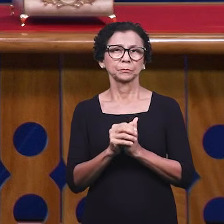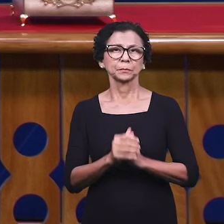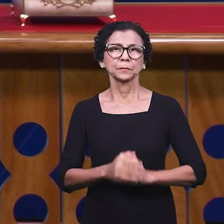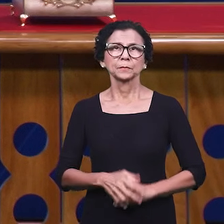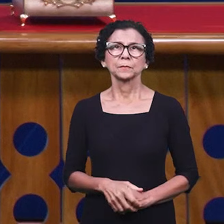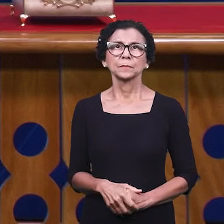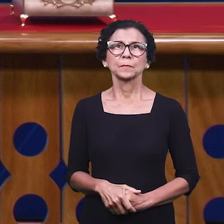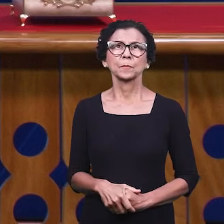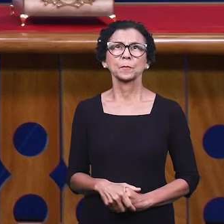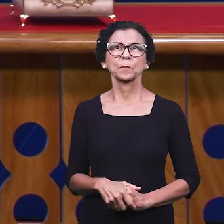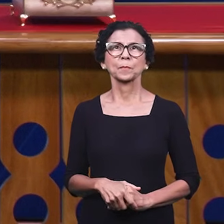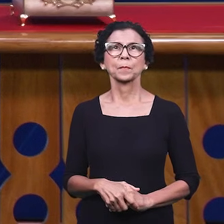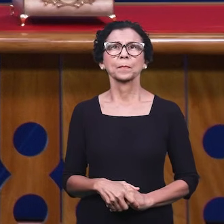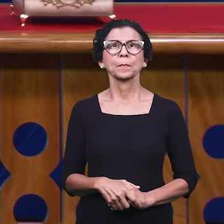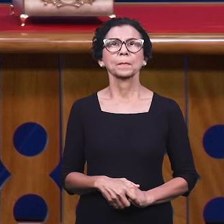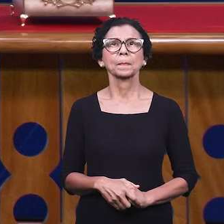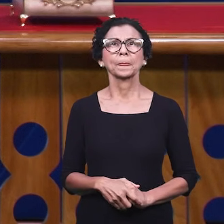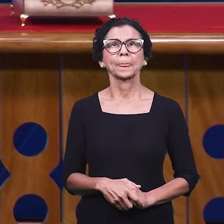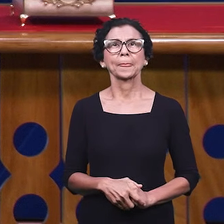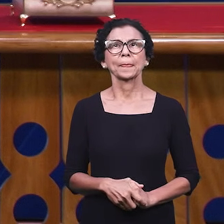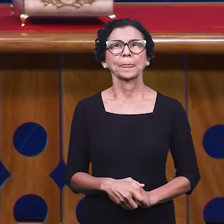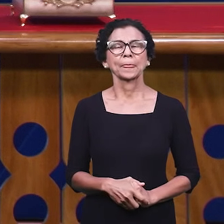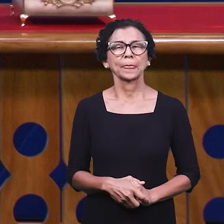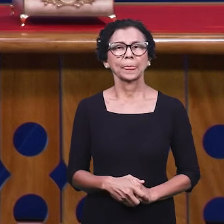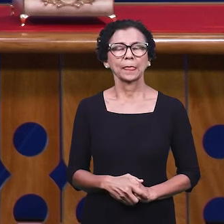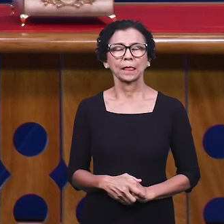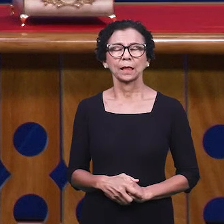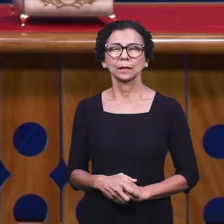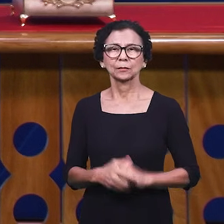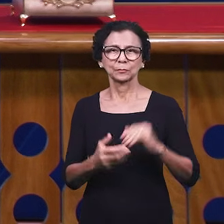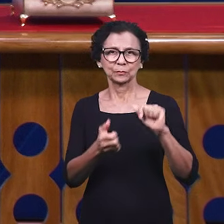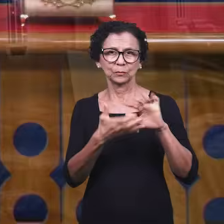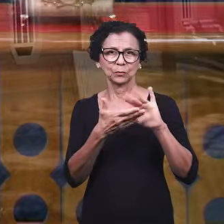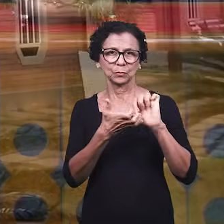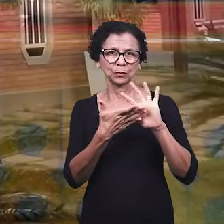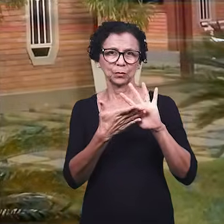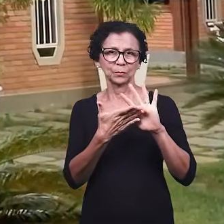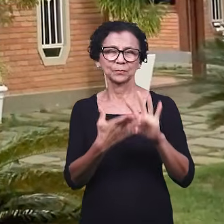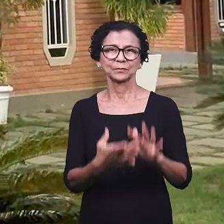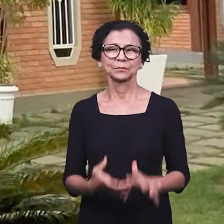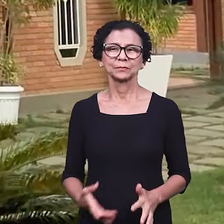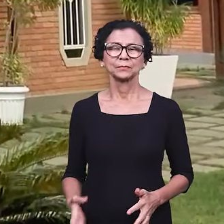Amém. Nós vamos ter agora, vamos cantar juntos um louvor.